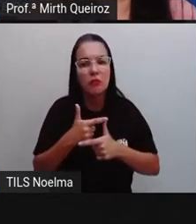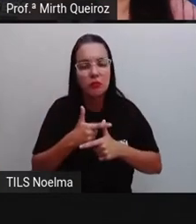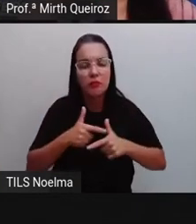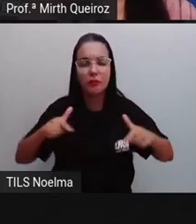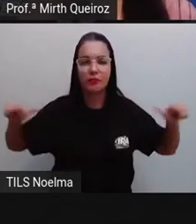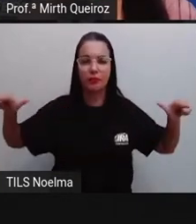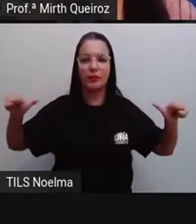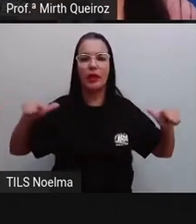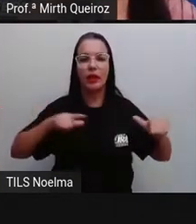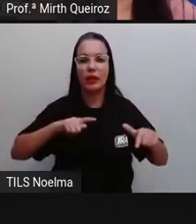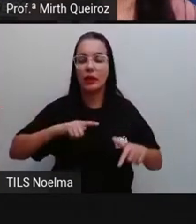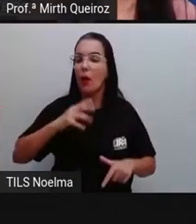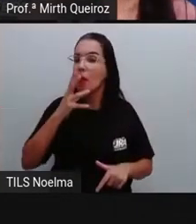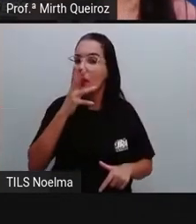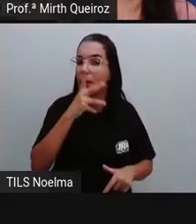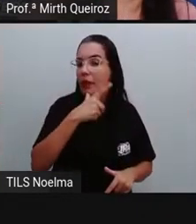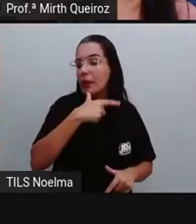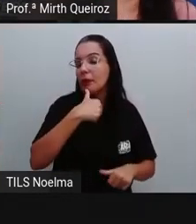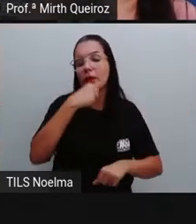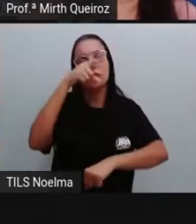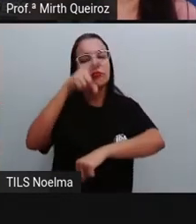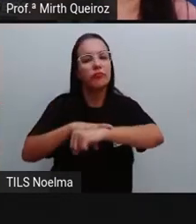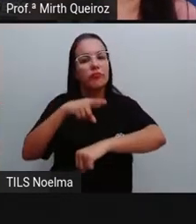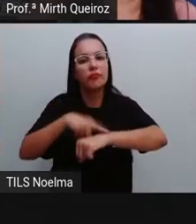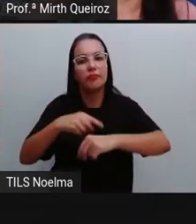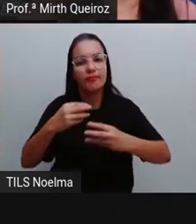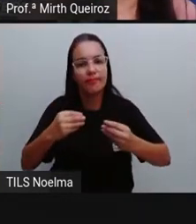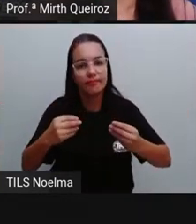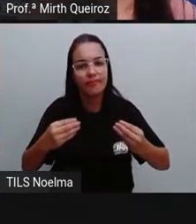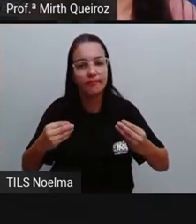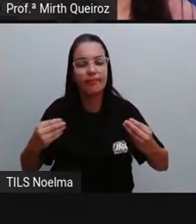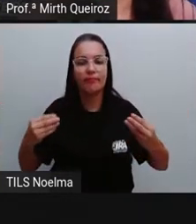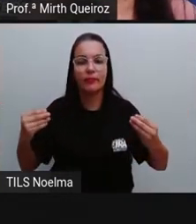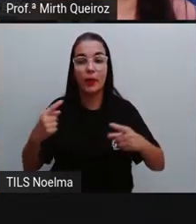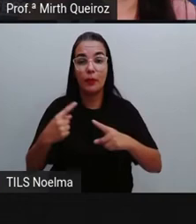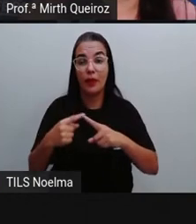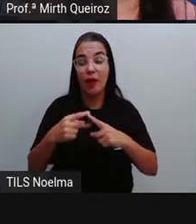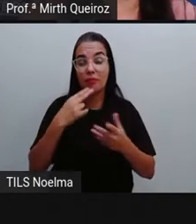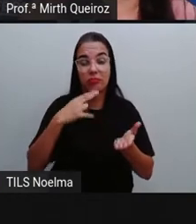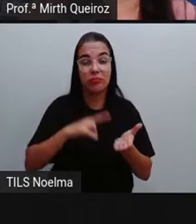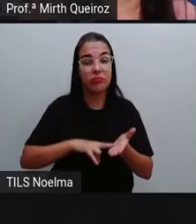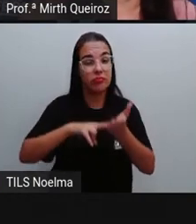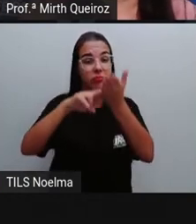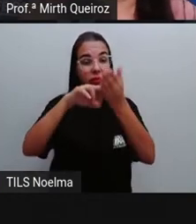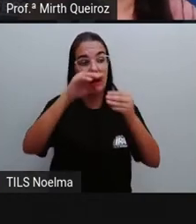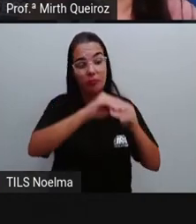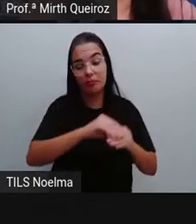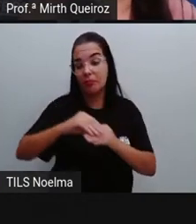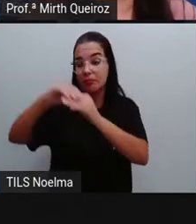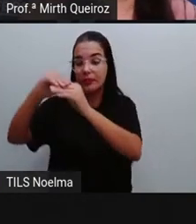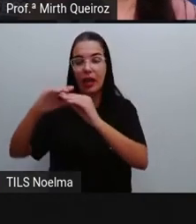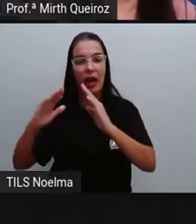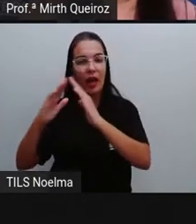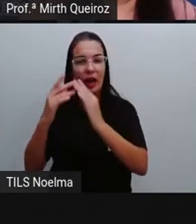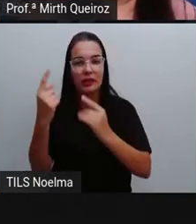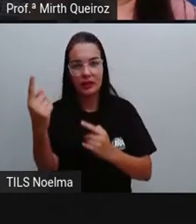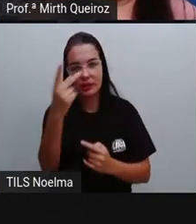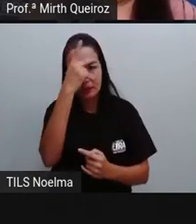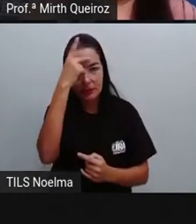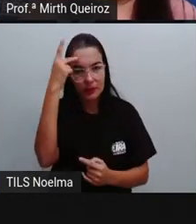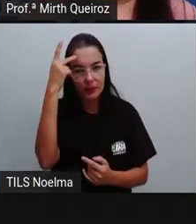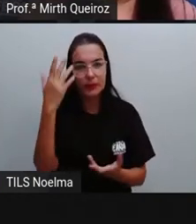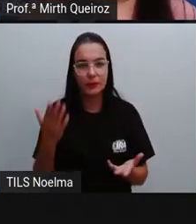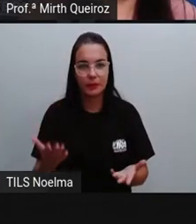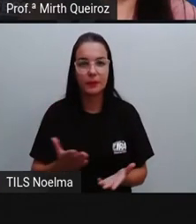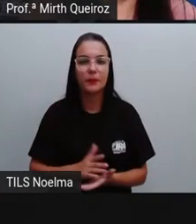o tempo que demorava para que essas cartas, né, elas fossem entregues aí ao seu destino,